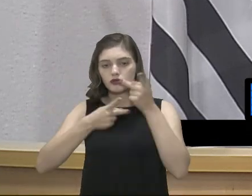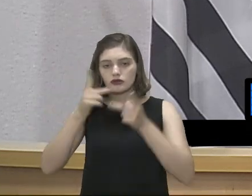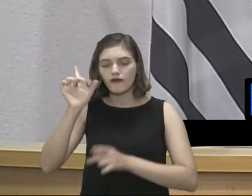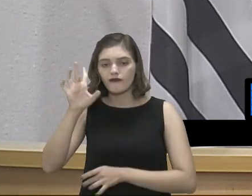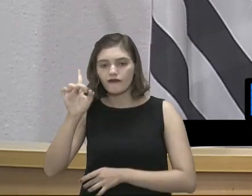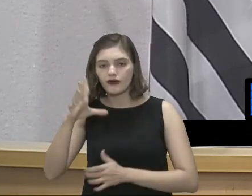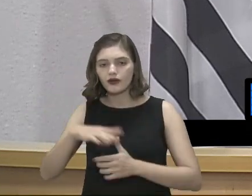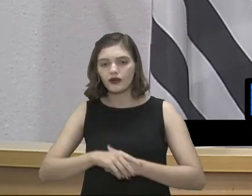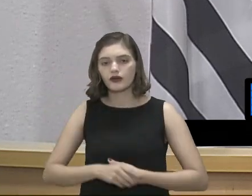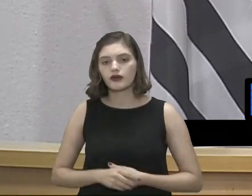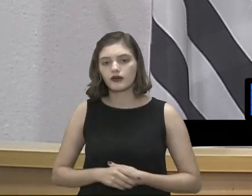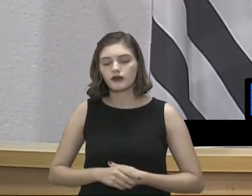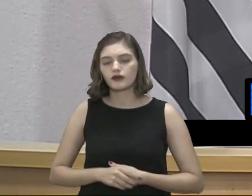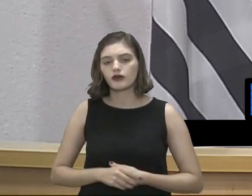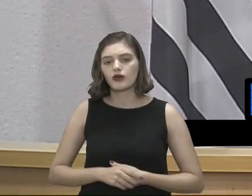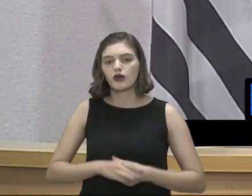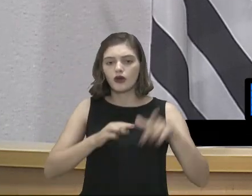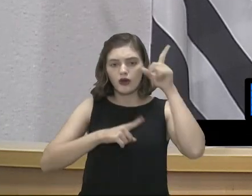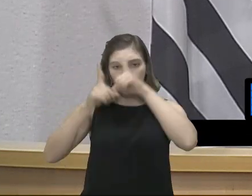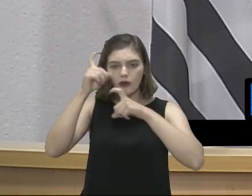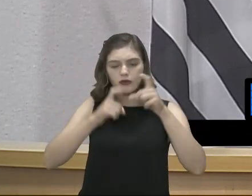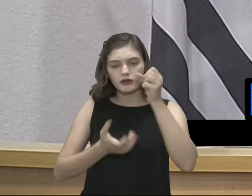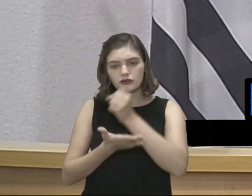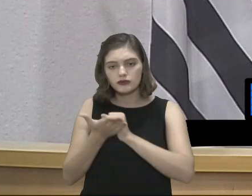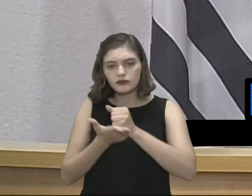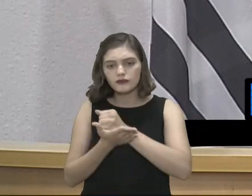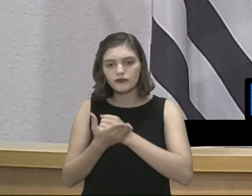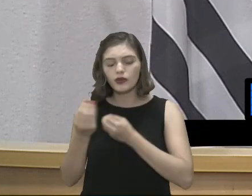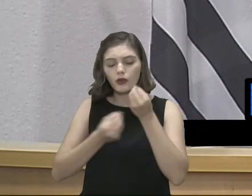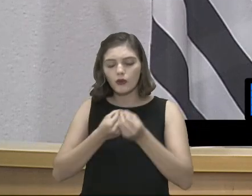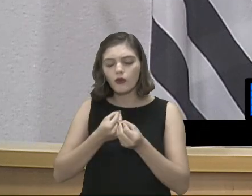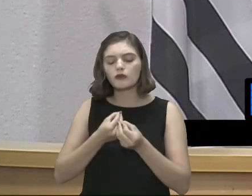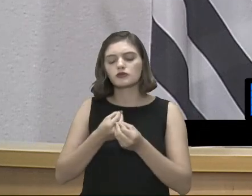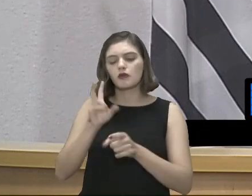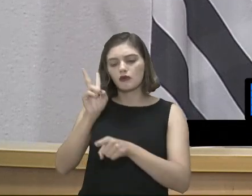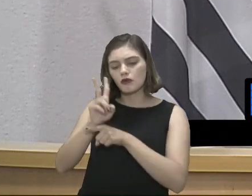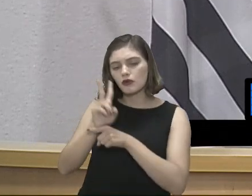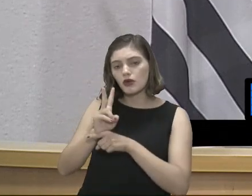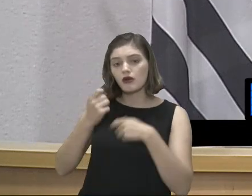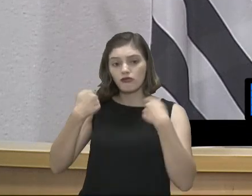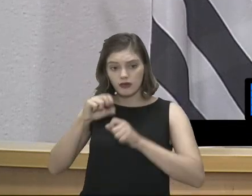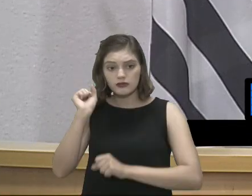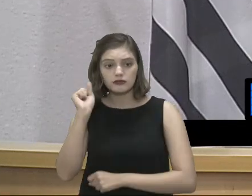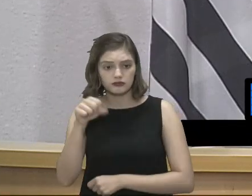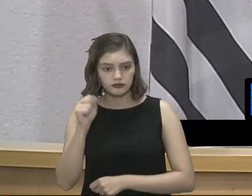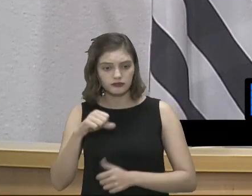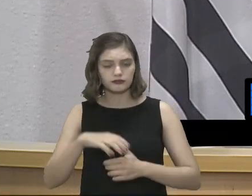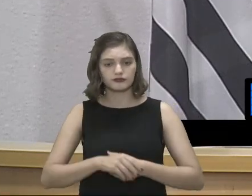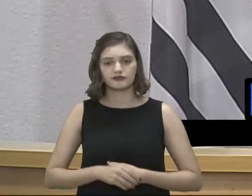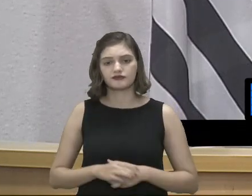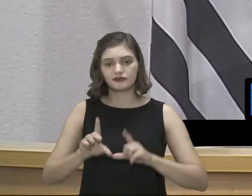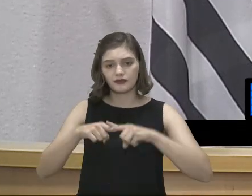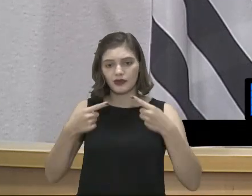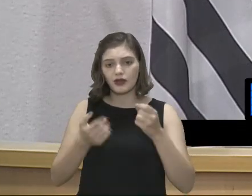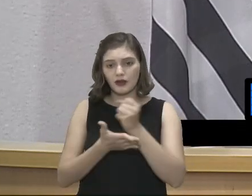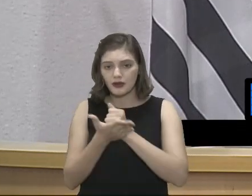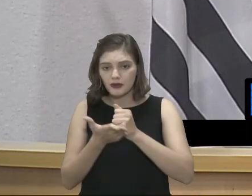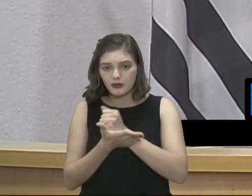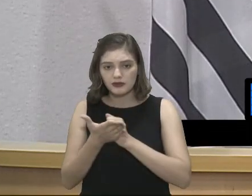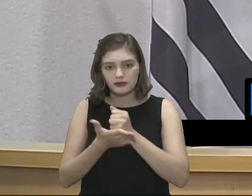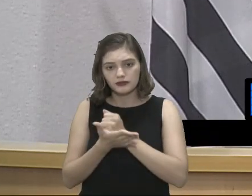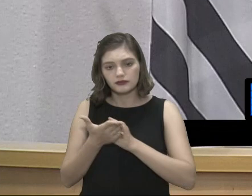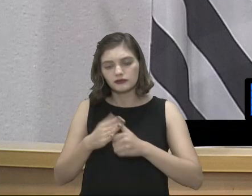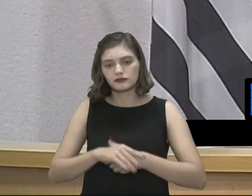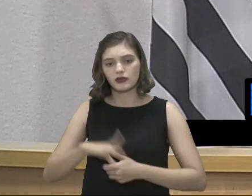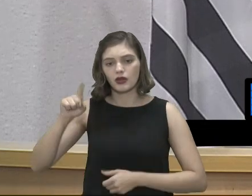realmente uma preocupação básica de como eu sou tratada e é necessário. Mas é básico isso,